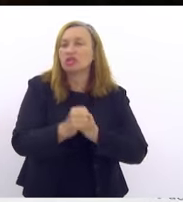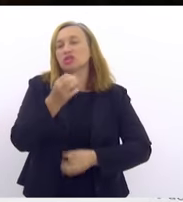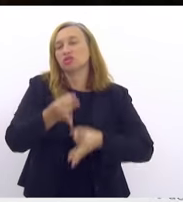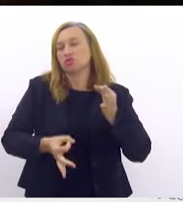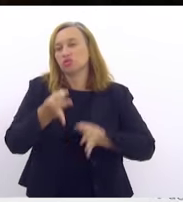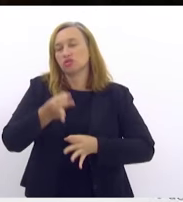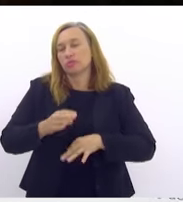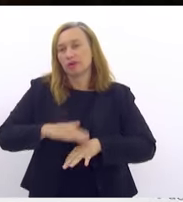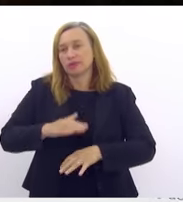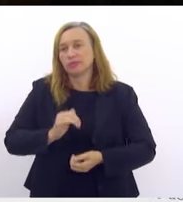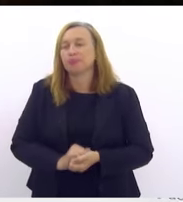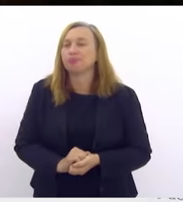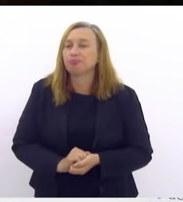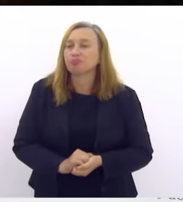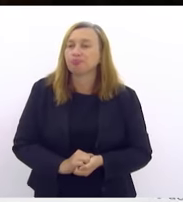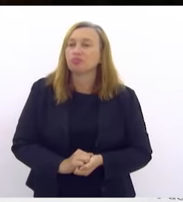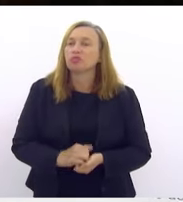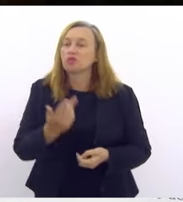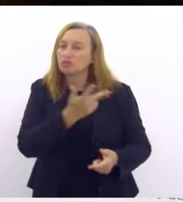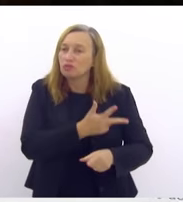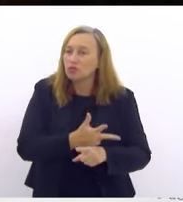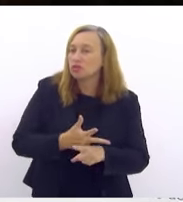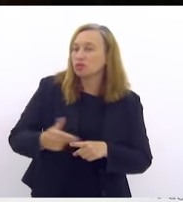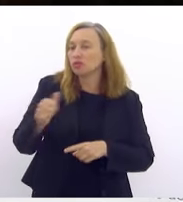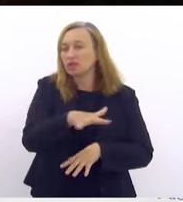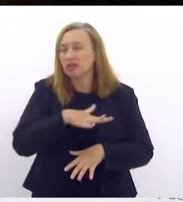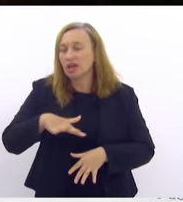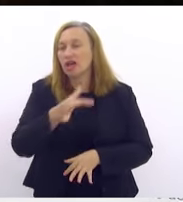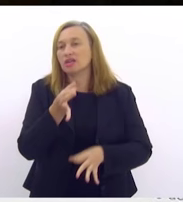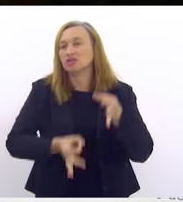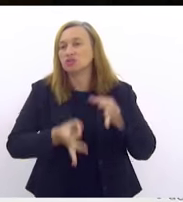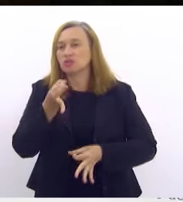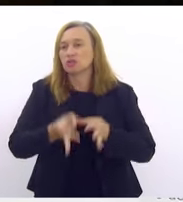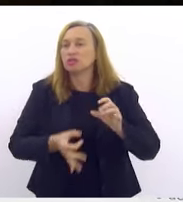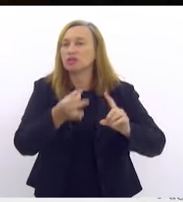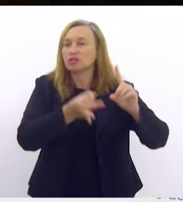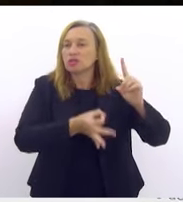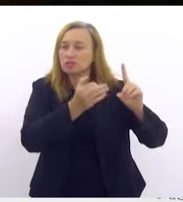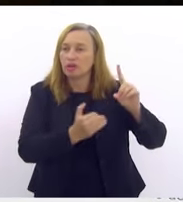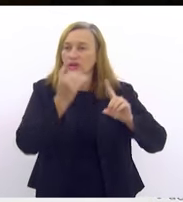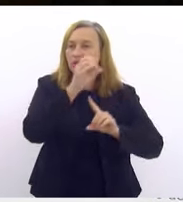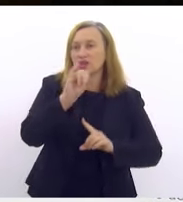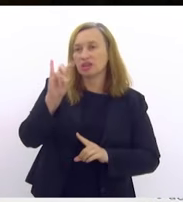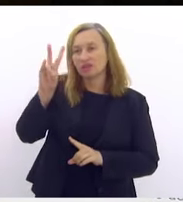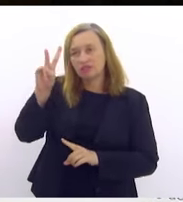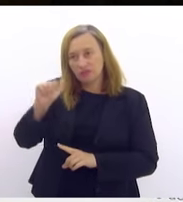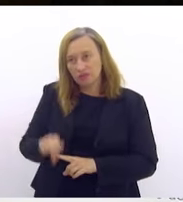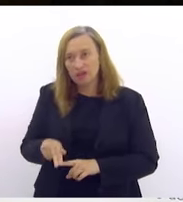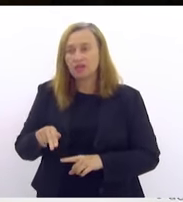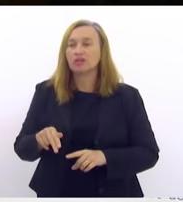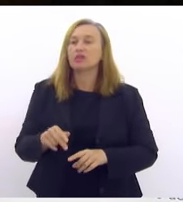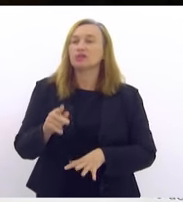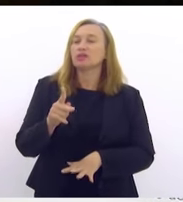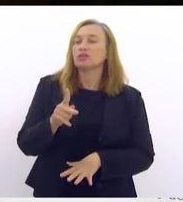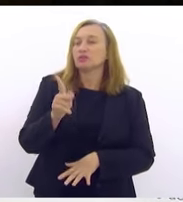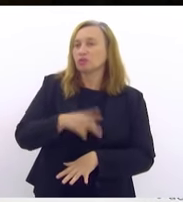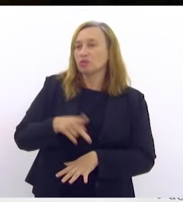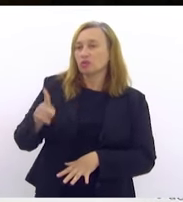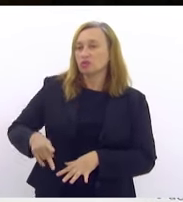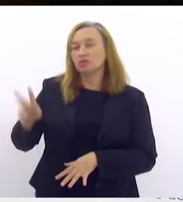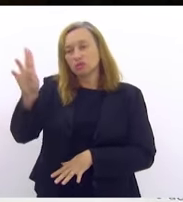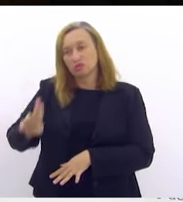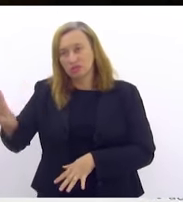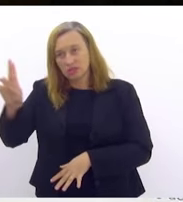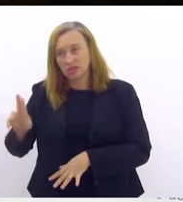justa além de suas conquistas no campo jurídico O desembargador Ivan alemão destacou-se como educador na Universidade